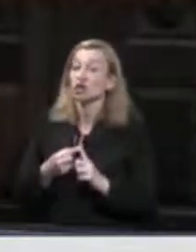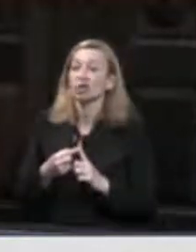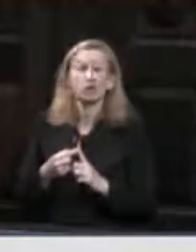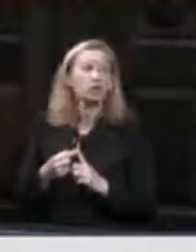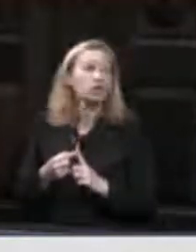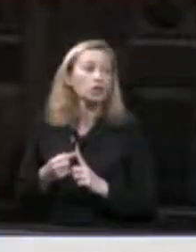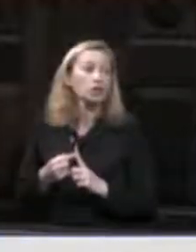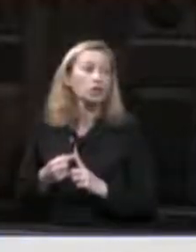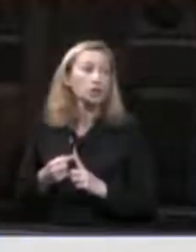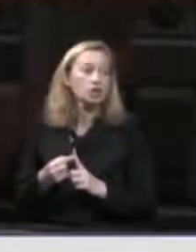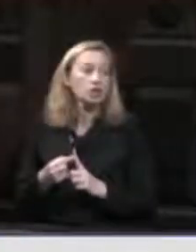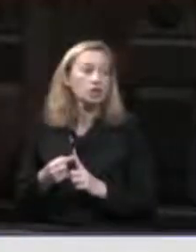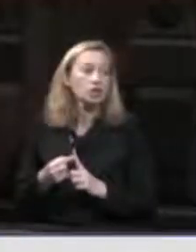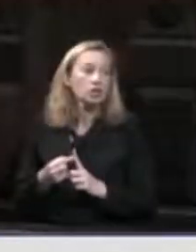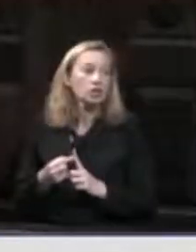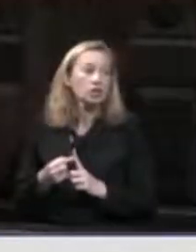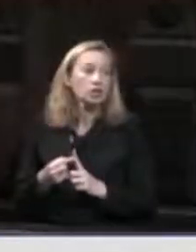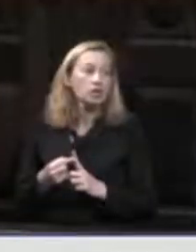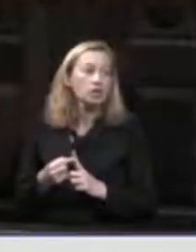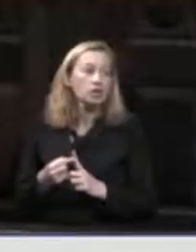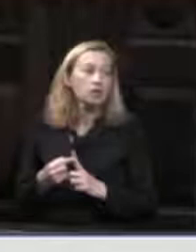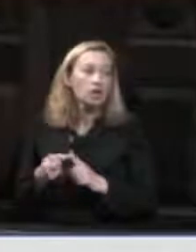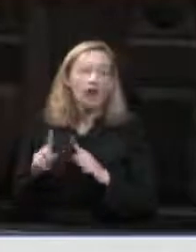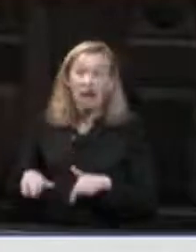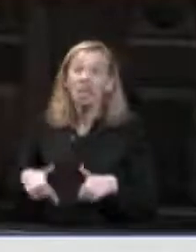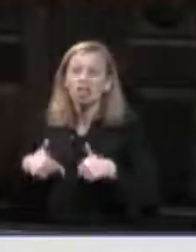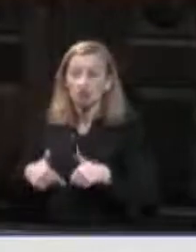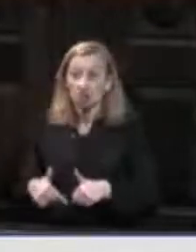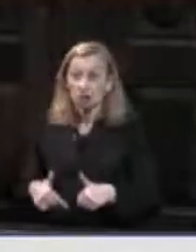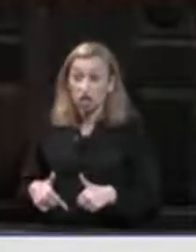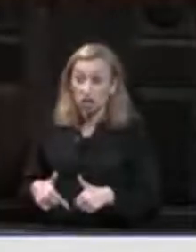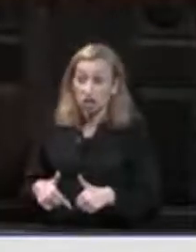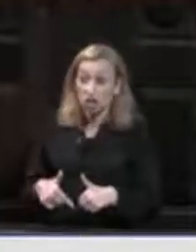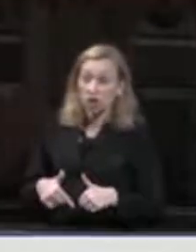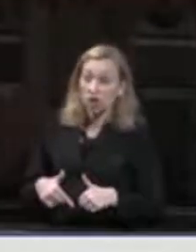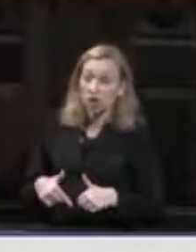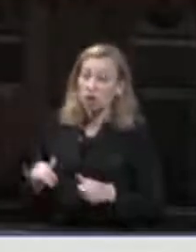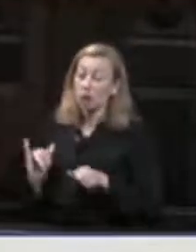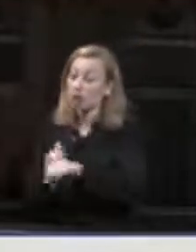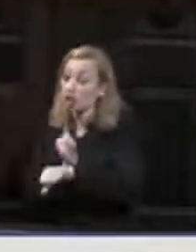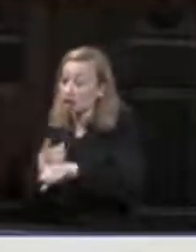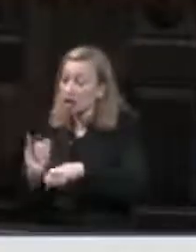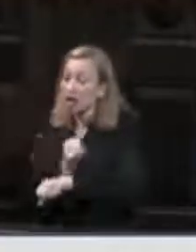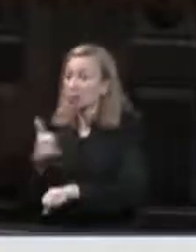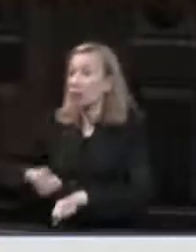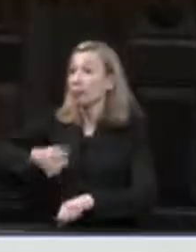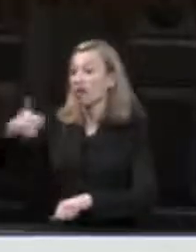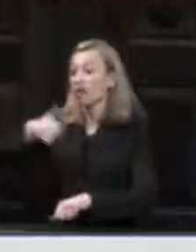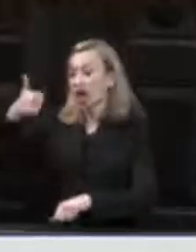objetivamente, trazer ações que melhorem o funcionamento desse sistema.